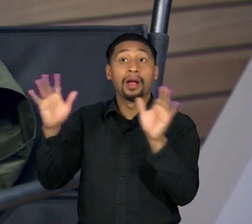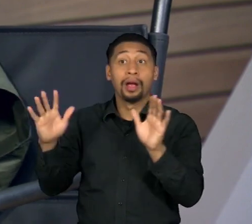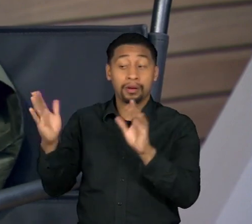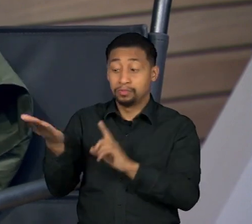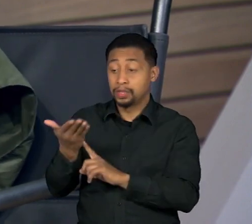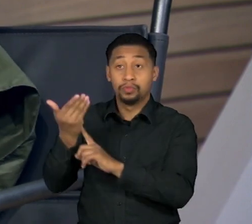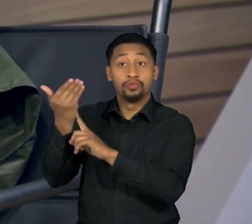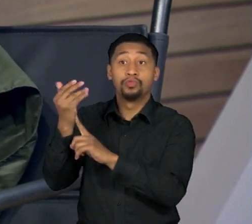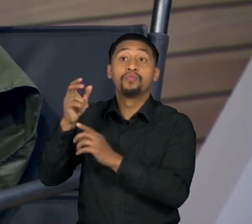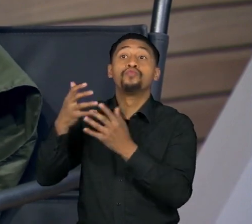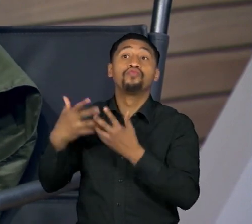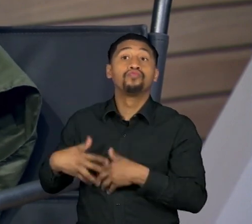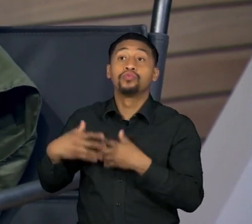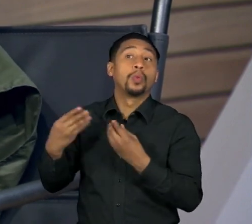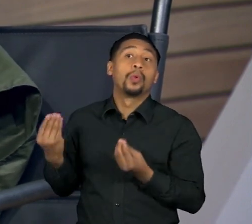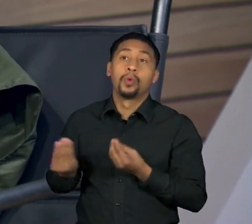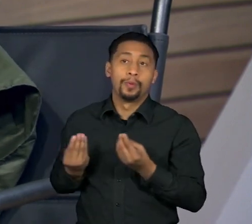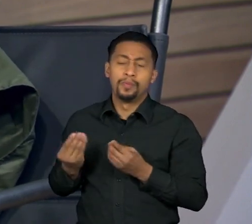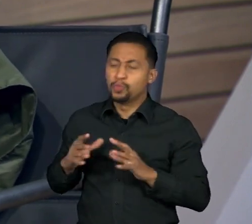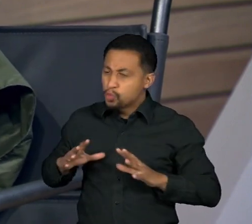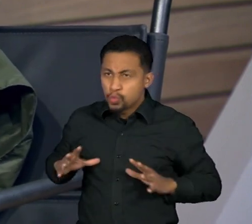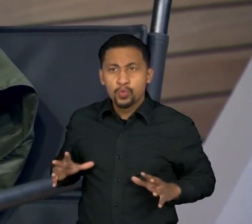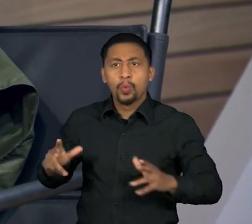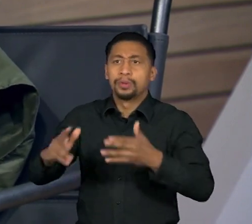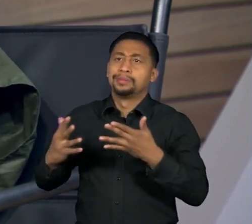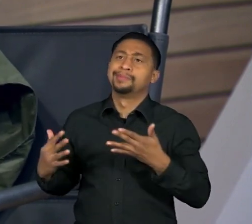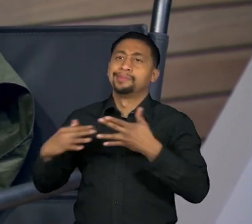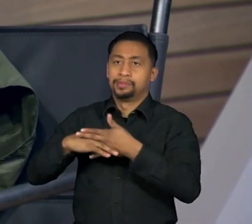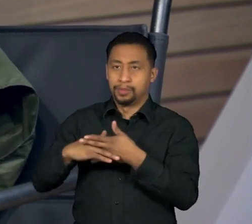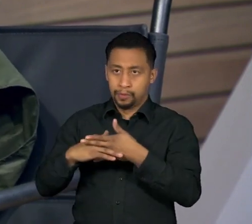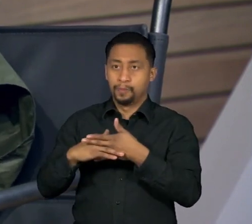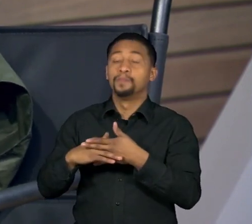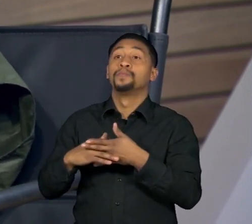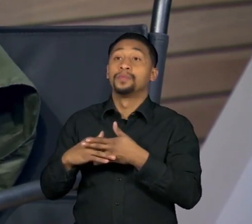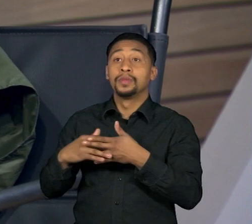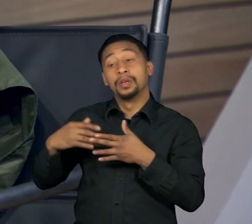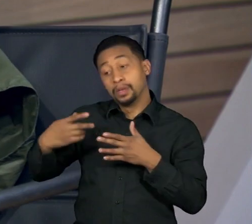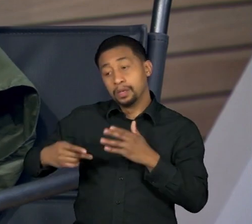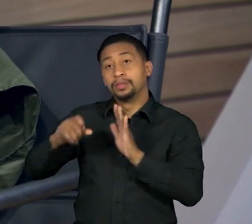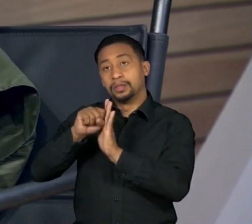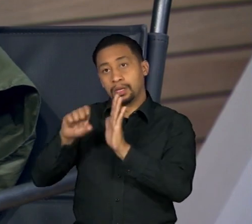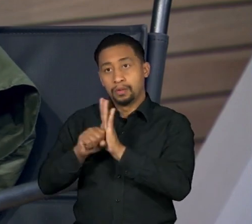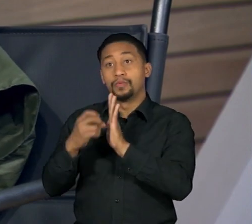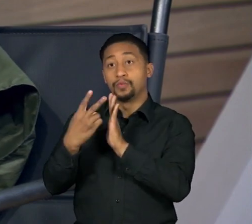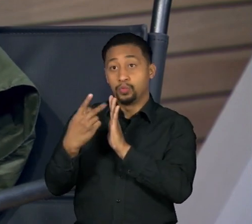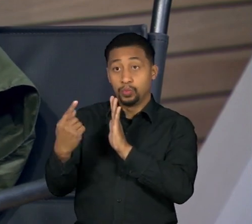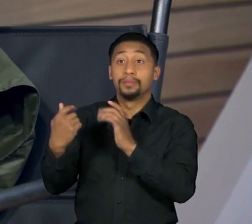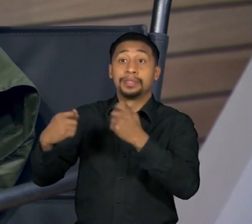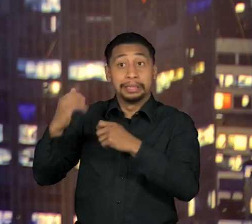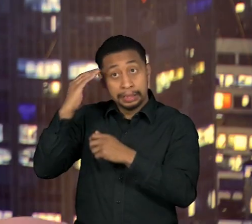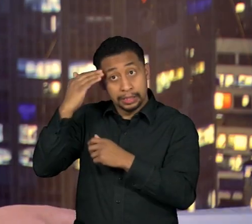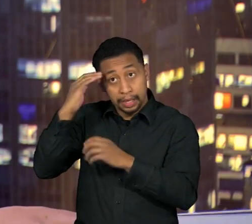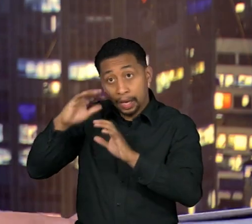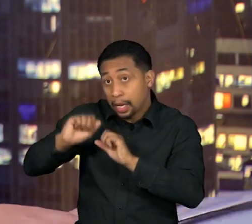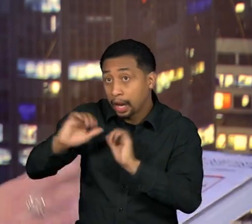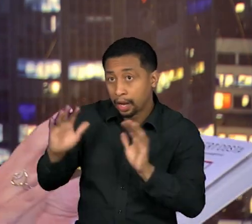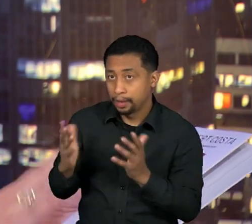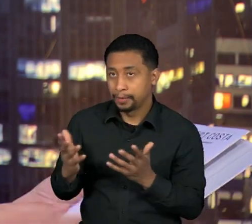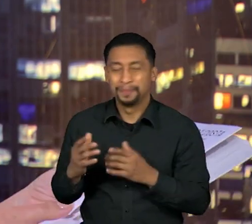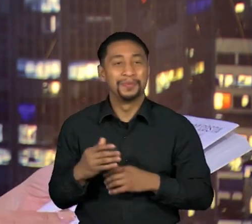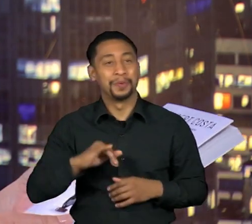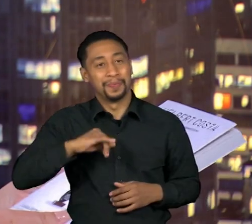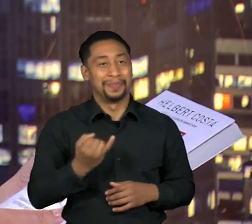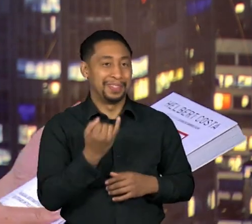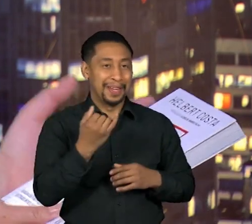para mim, todo cidadão do século XXI tem que entender a lógica dessa tecnologia. Vou aproveitar que você chamou a atenção para